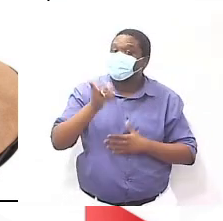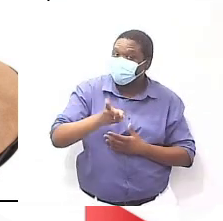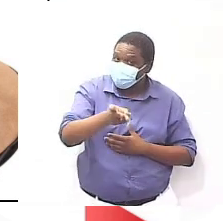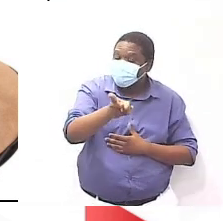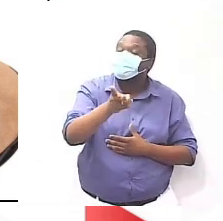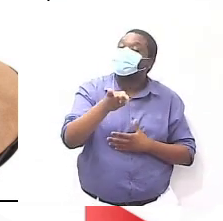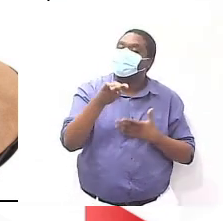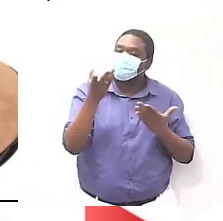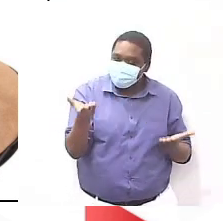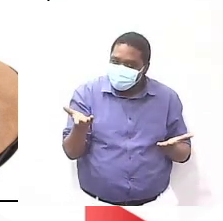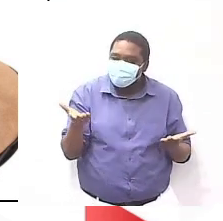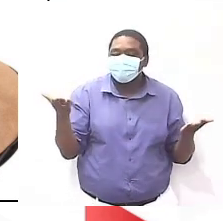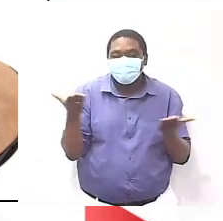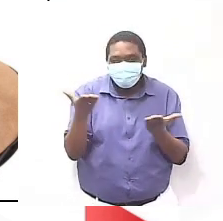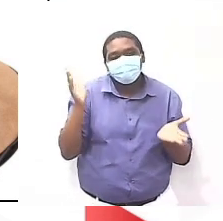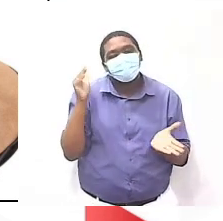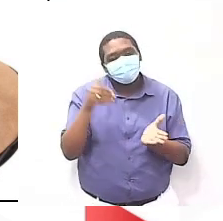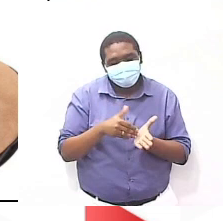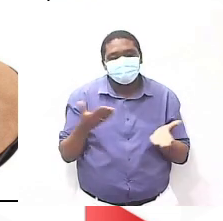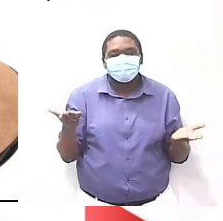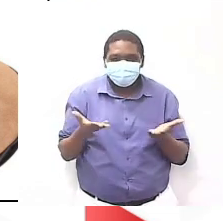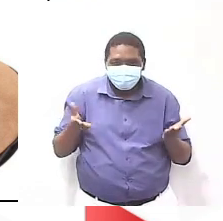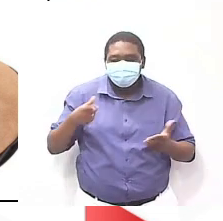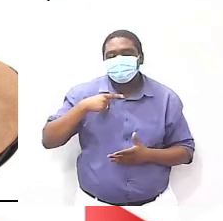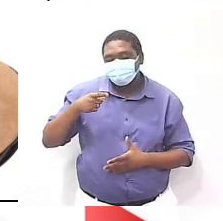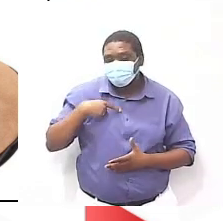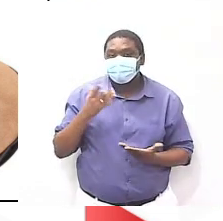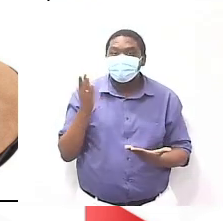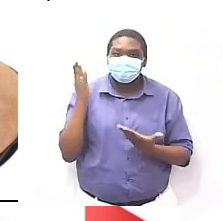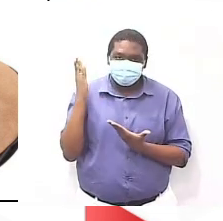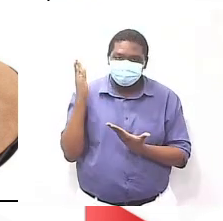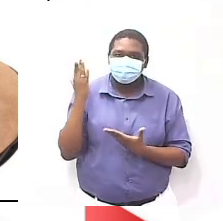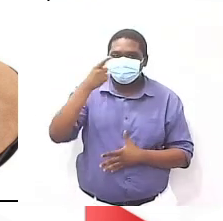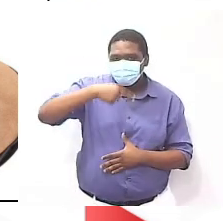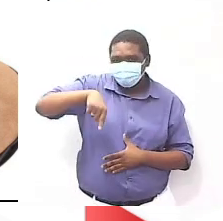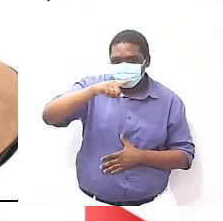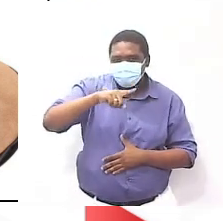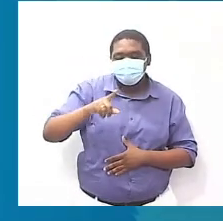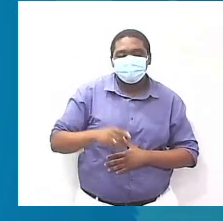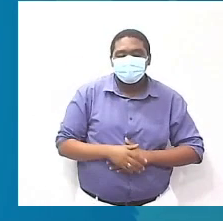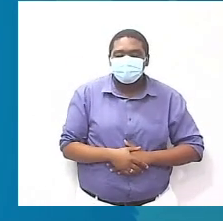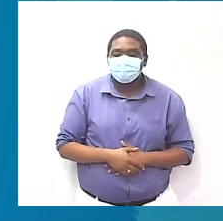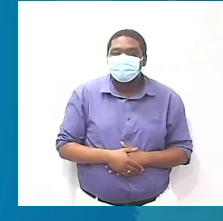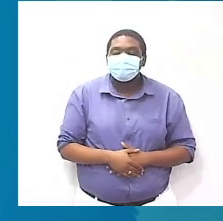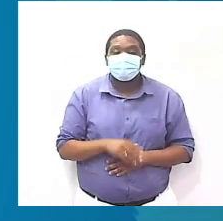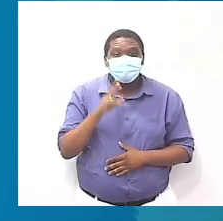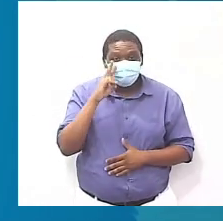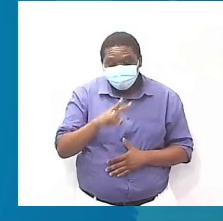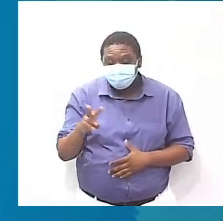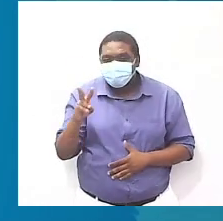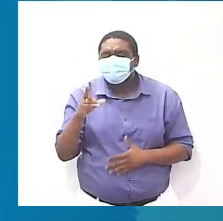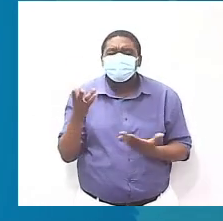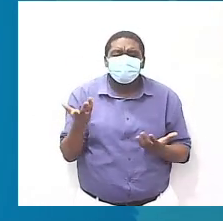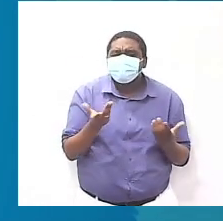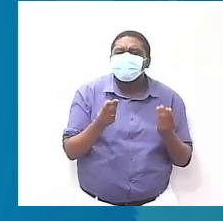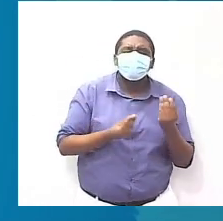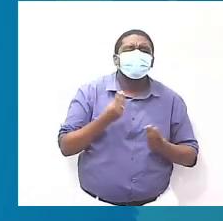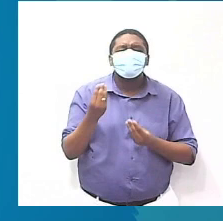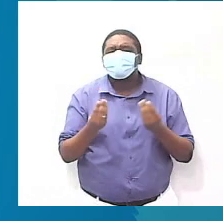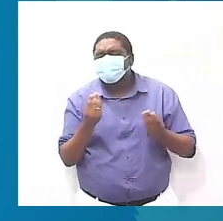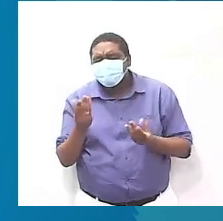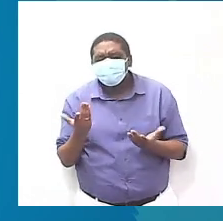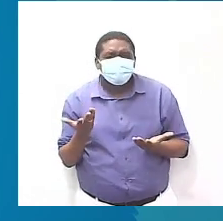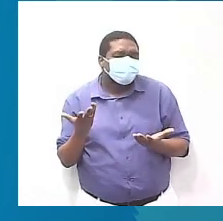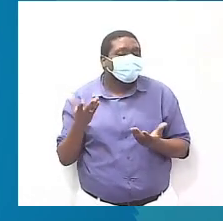durante o período de evolução. Tá vendo? Está aí, apresentado para você. Bom, quanto cada um cabia na